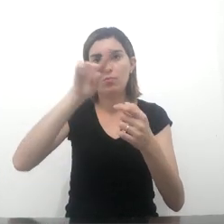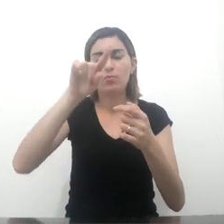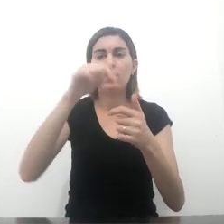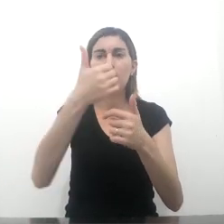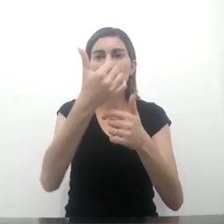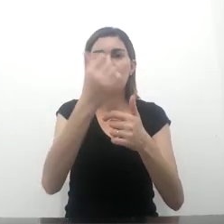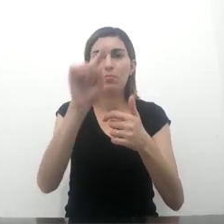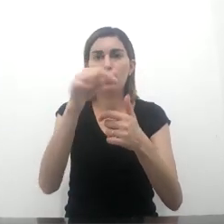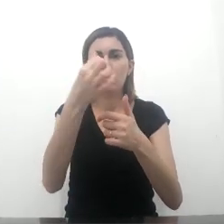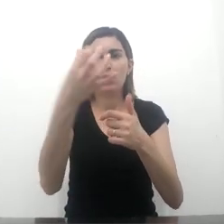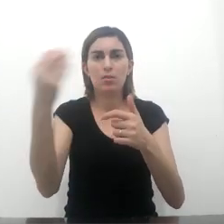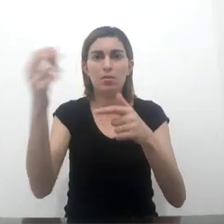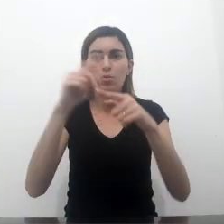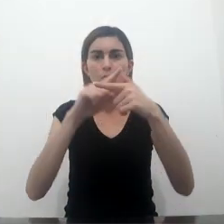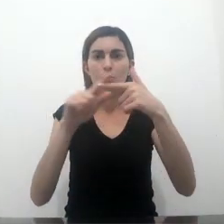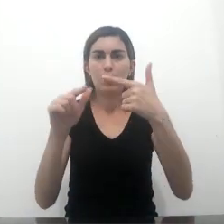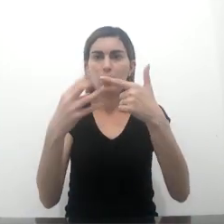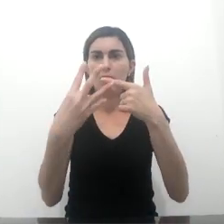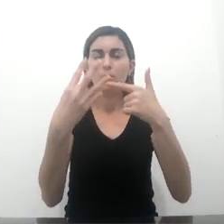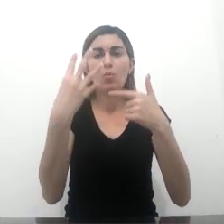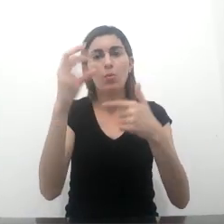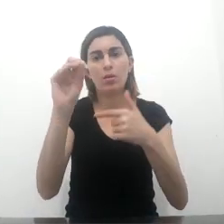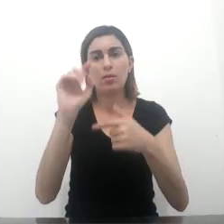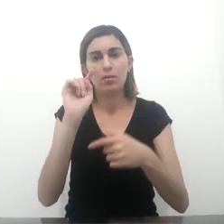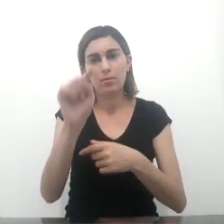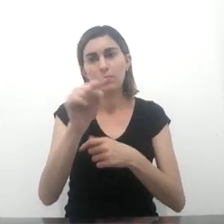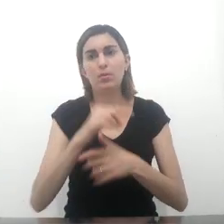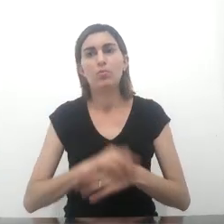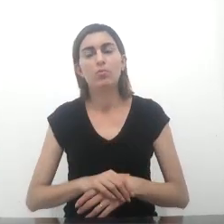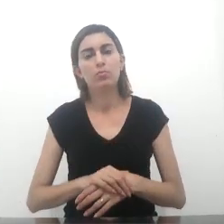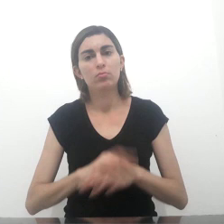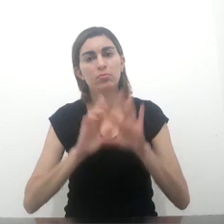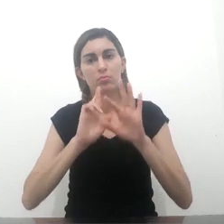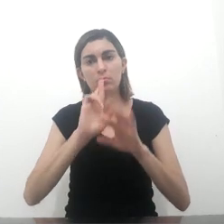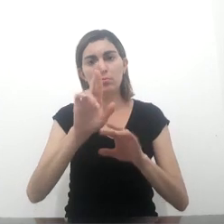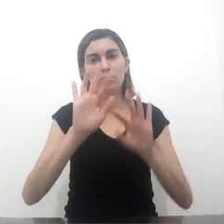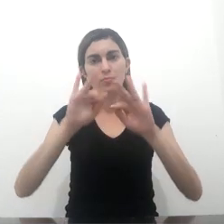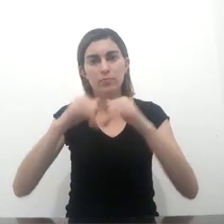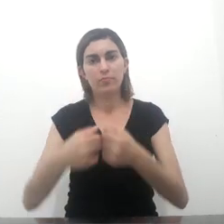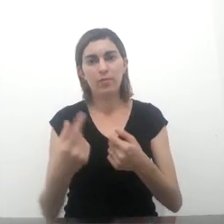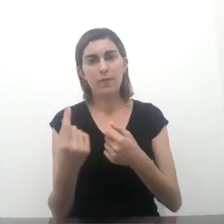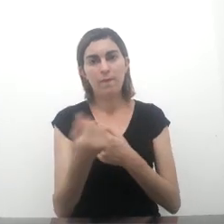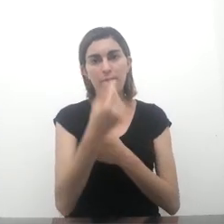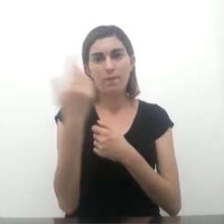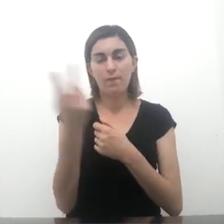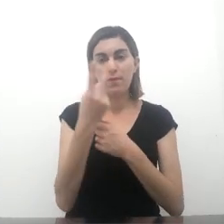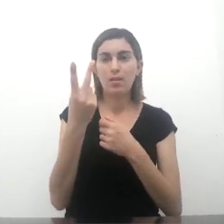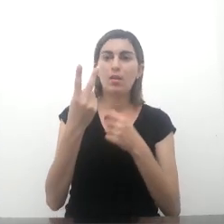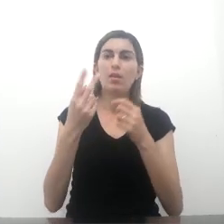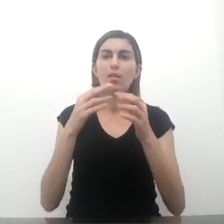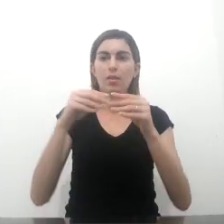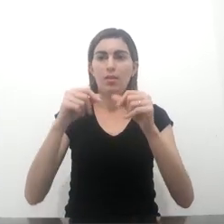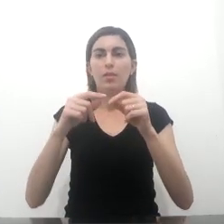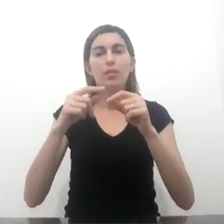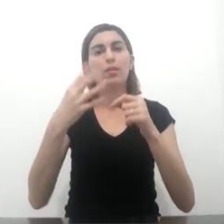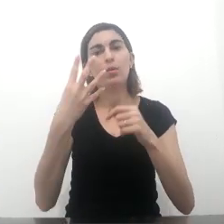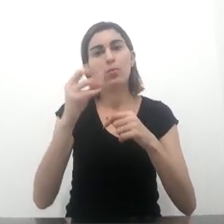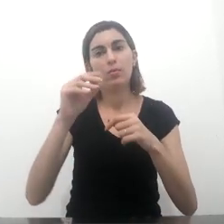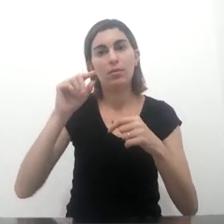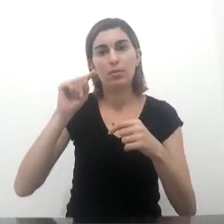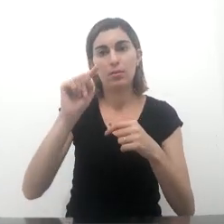Passo 4 dividindo, tem um valor de 40.000. Então, ó, esse preço desse terreno é de